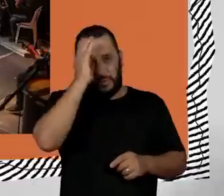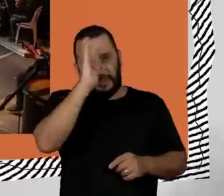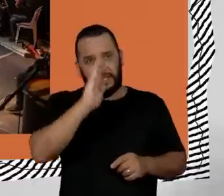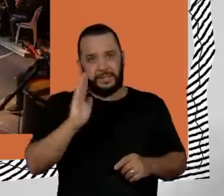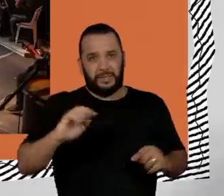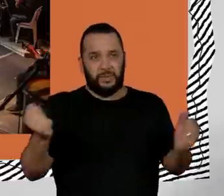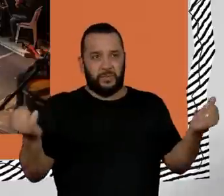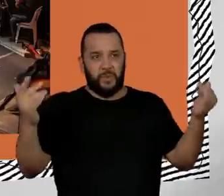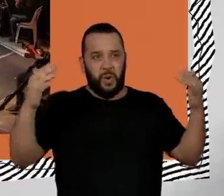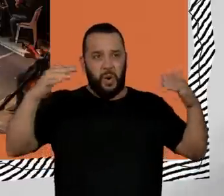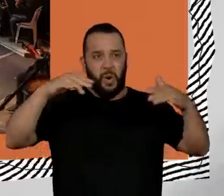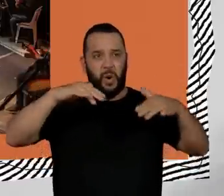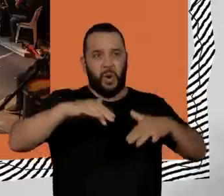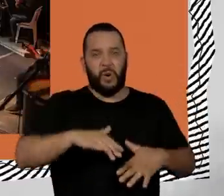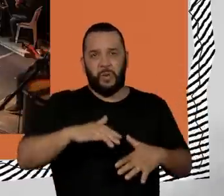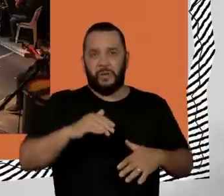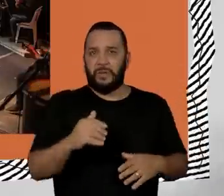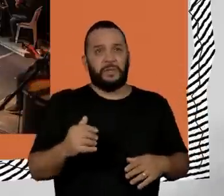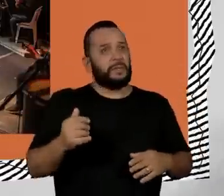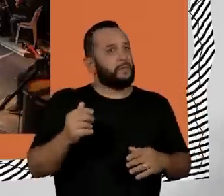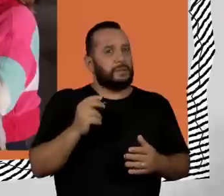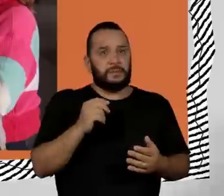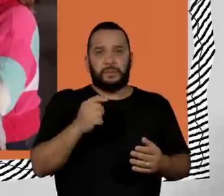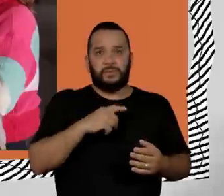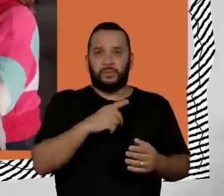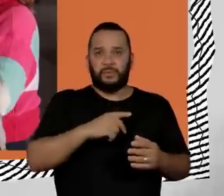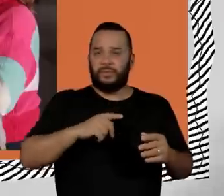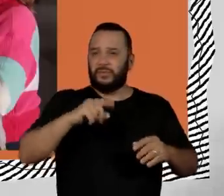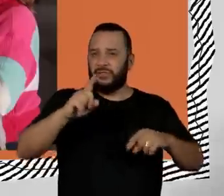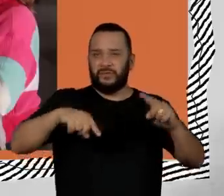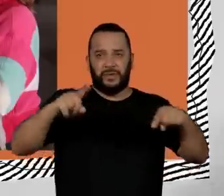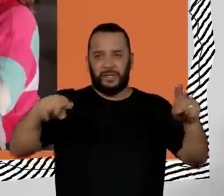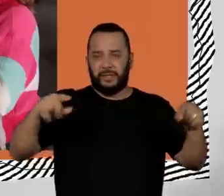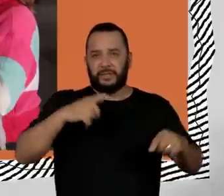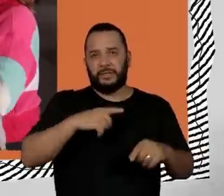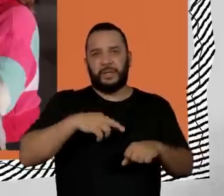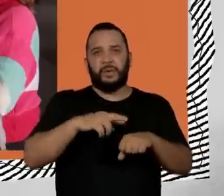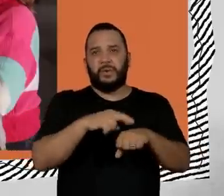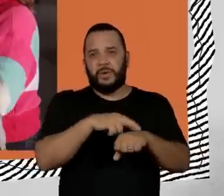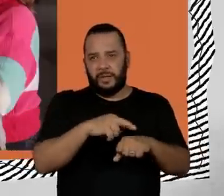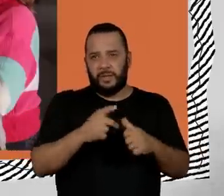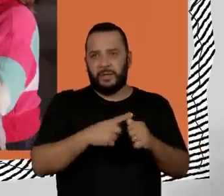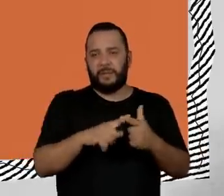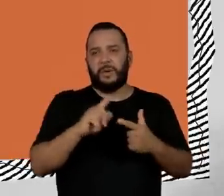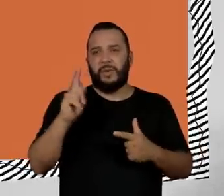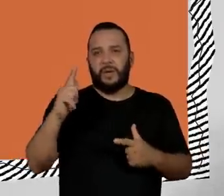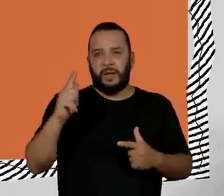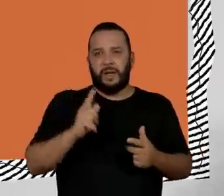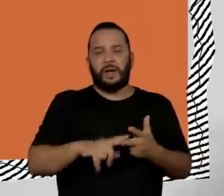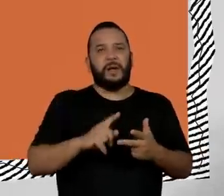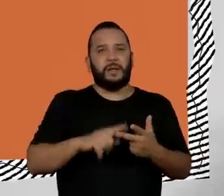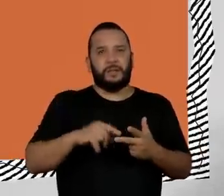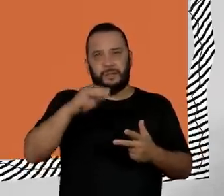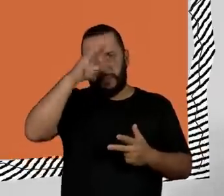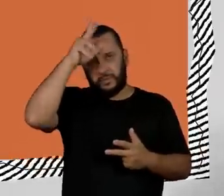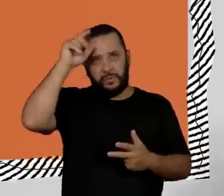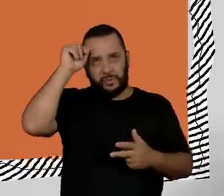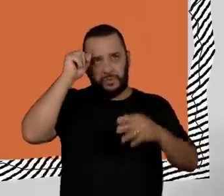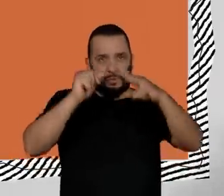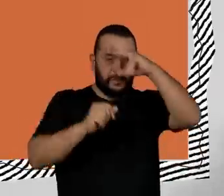Brasil não tem nenhuma igual a outra a galera de Roraima de Goiás do Mato Grosso do